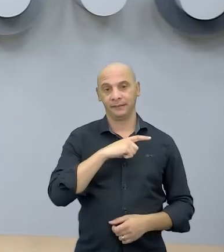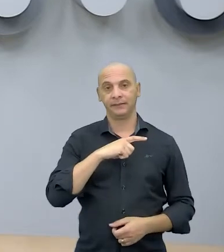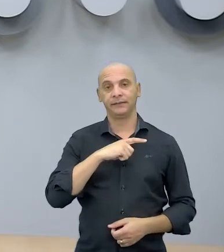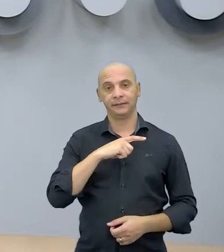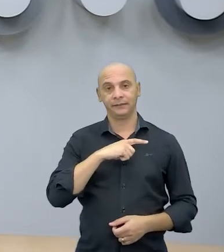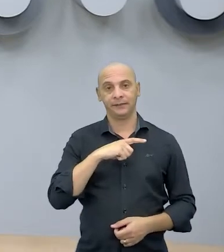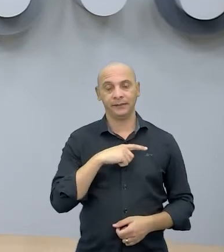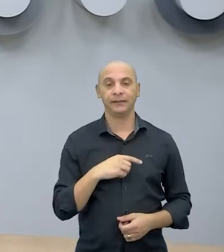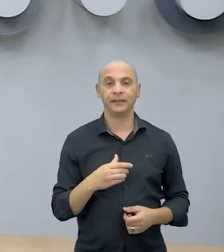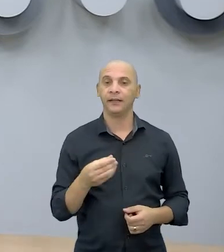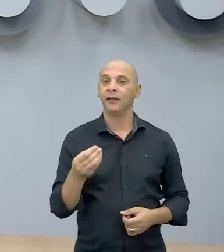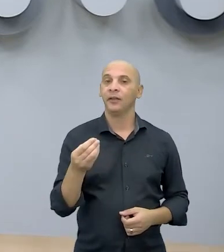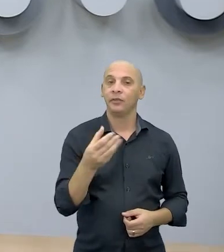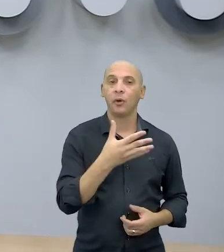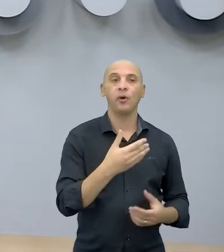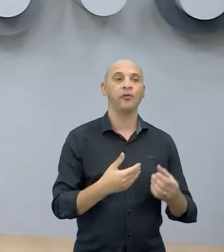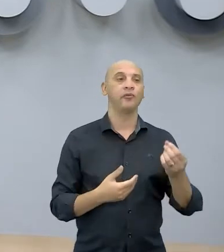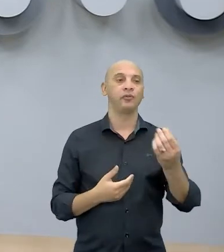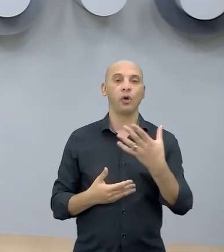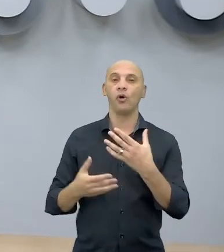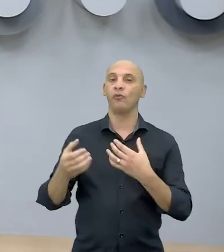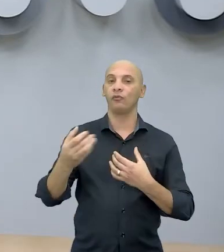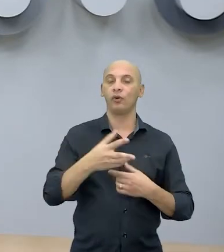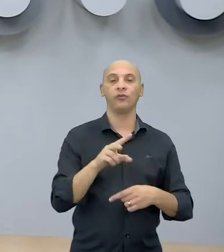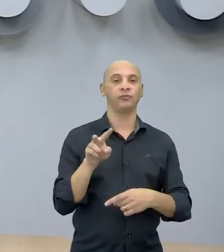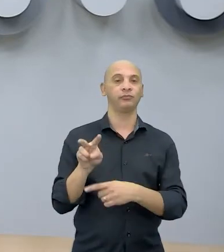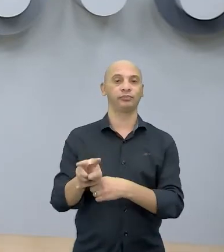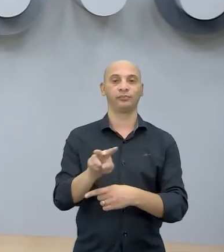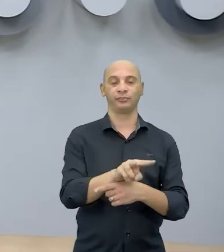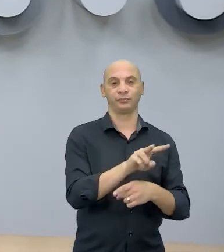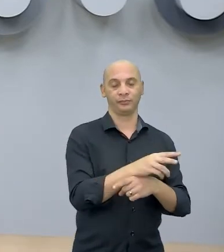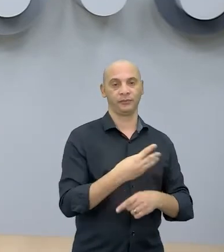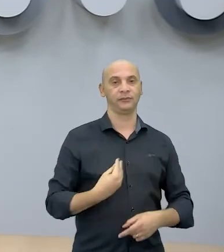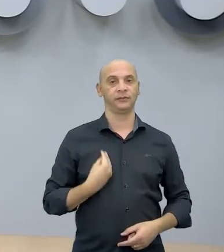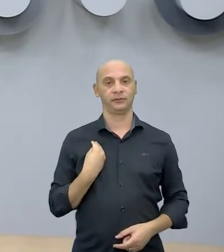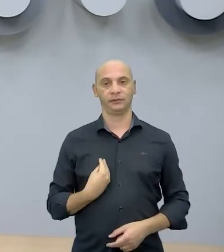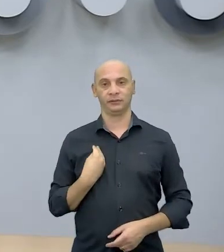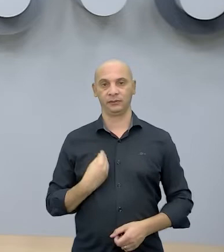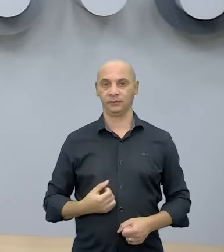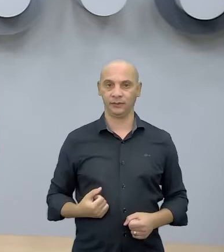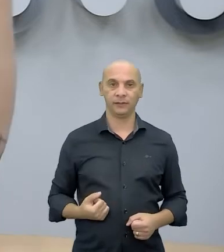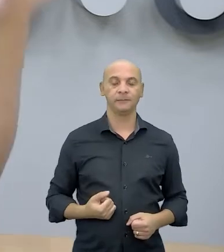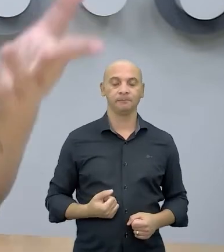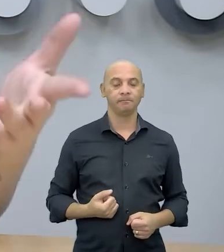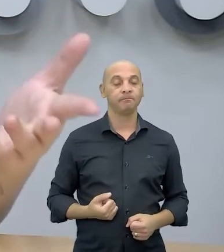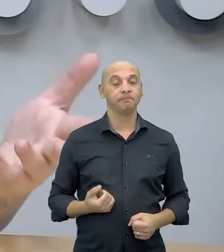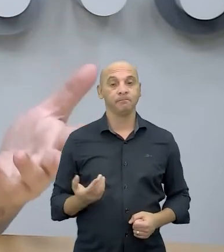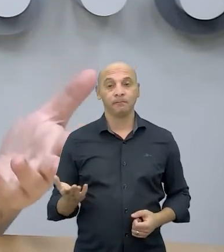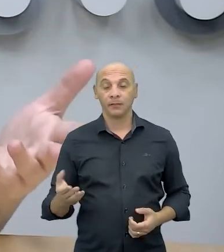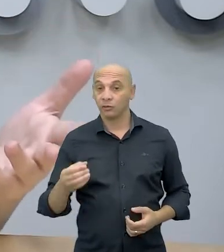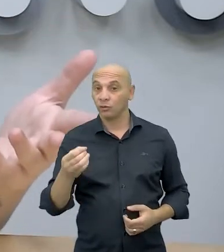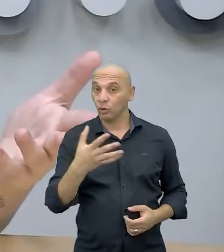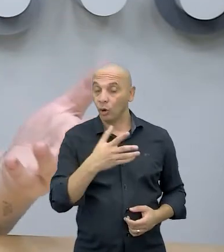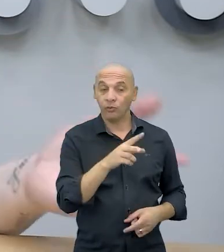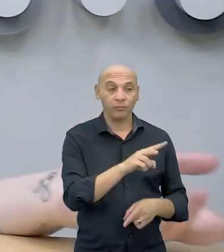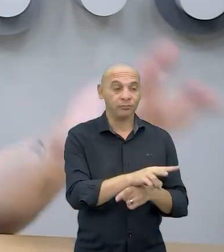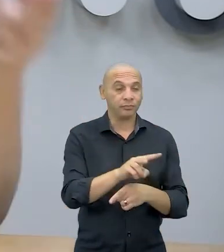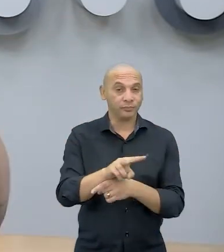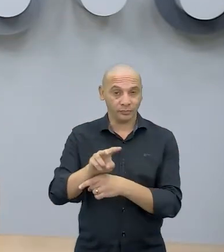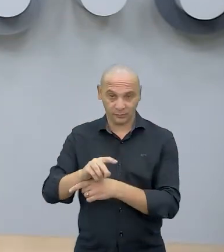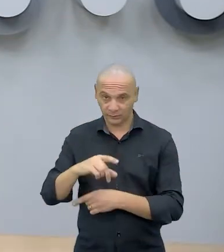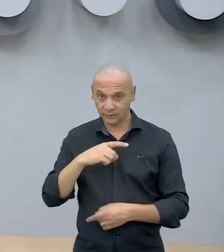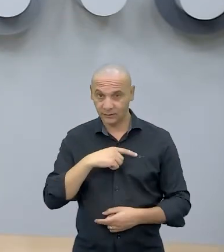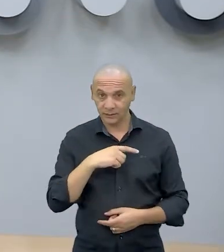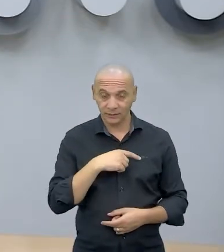se estabelecem novas formas de monitoramento da vida humana, né? E a partir dessas novas formas de